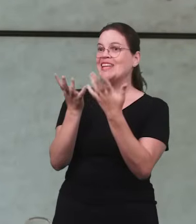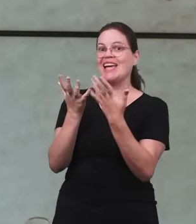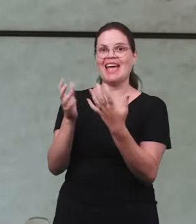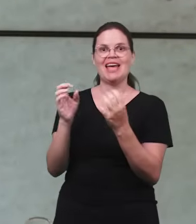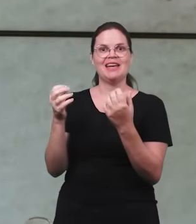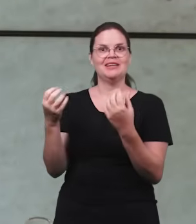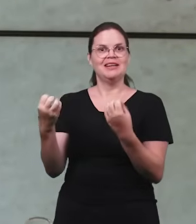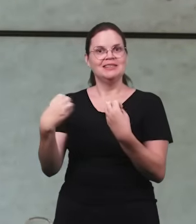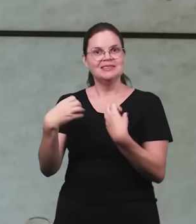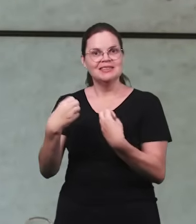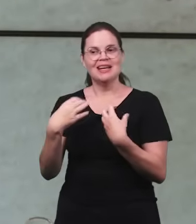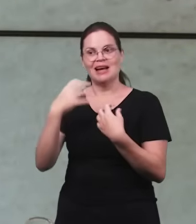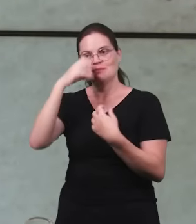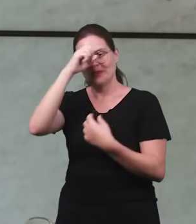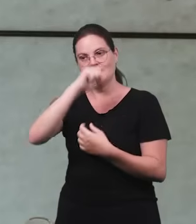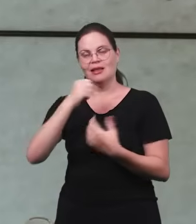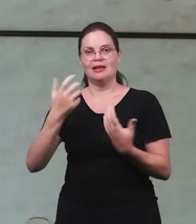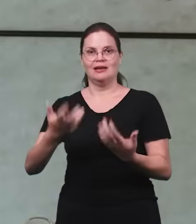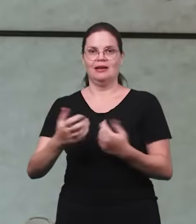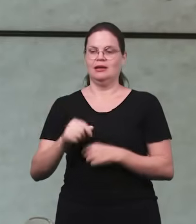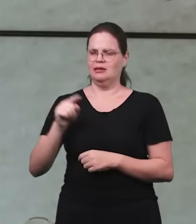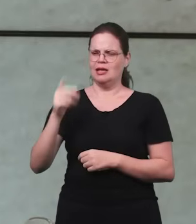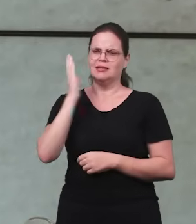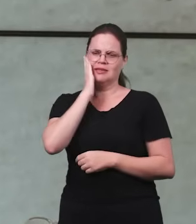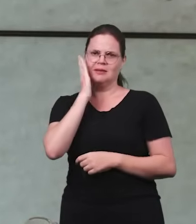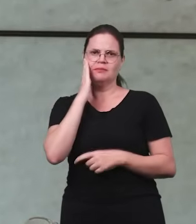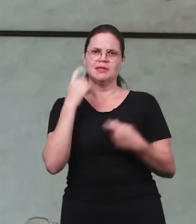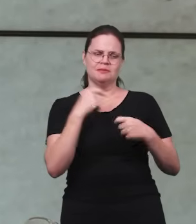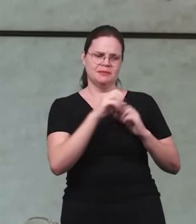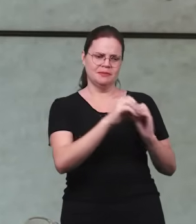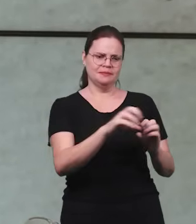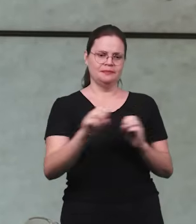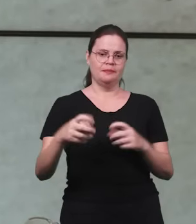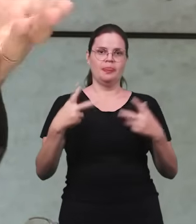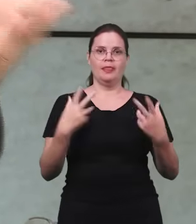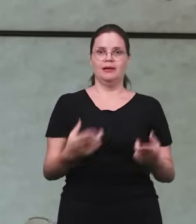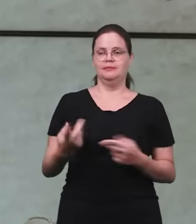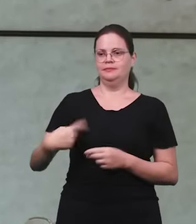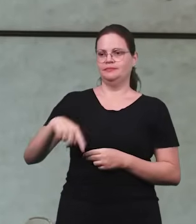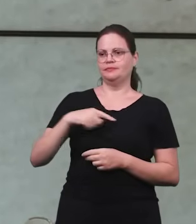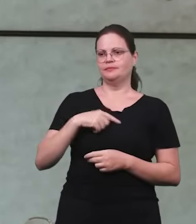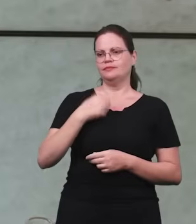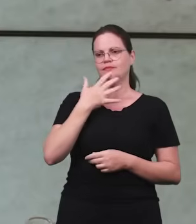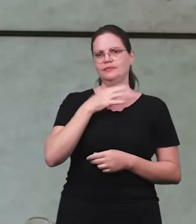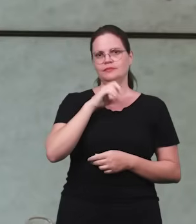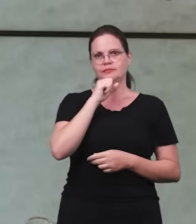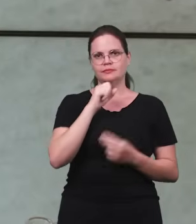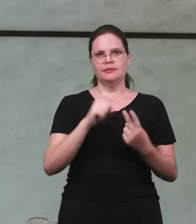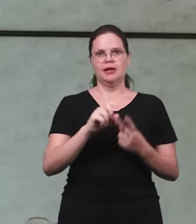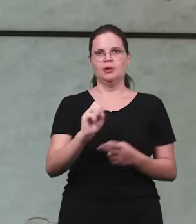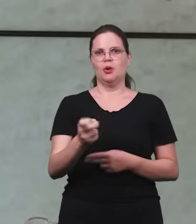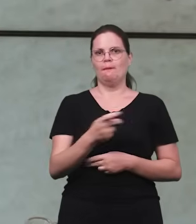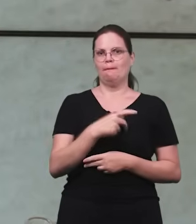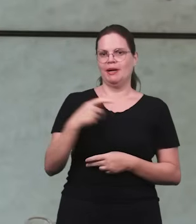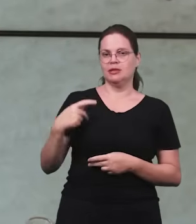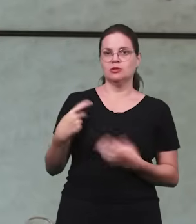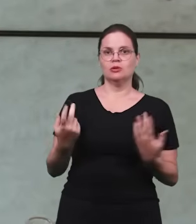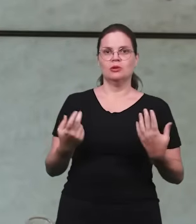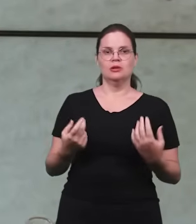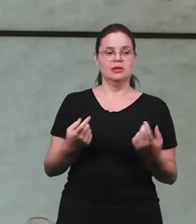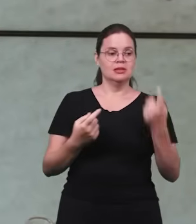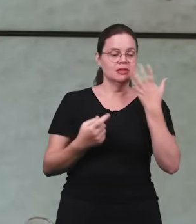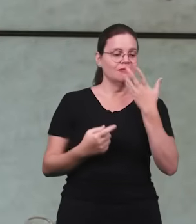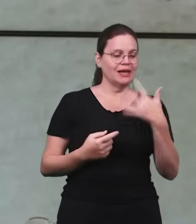bom. Quando nós trazemos para a nossa realidade, né, um pai, ou até mesmo um pastor, o valor que ele tem diante